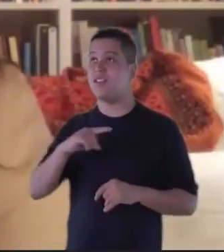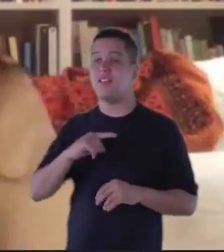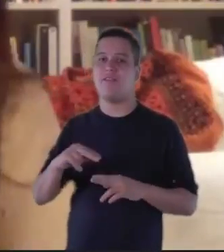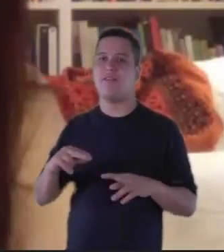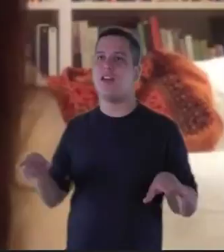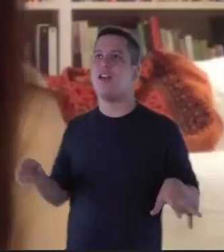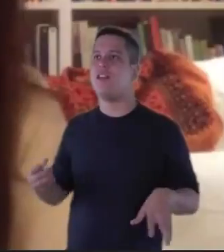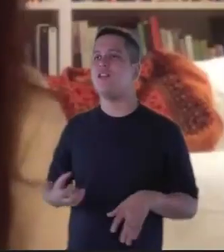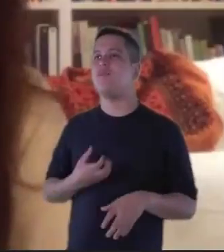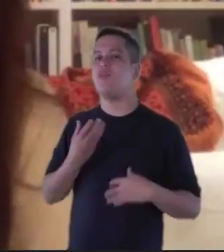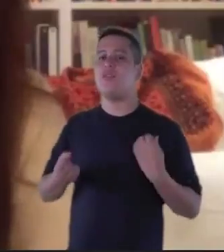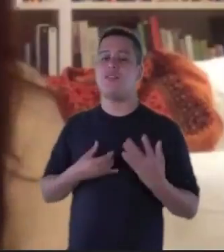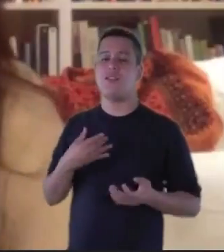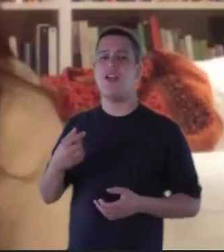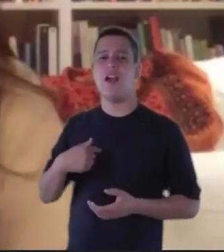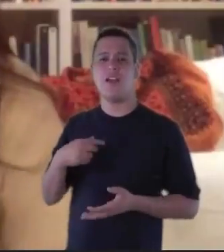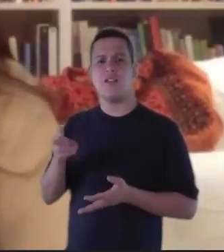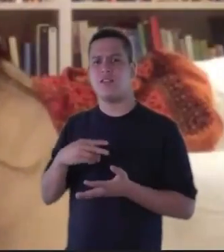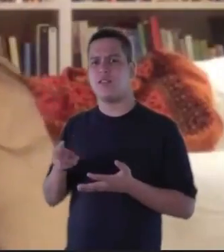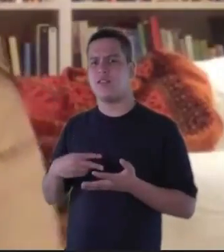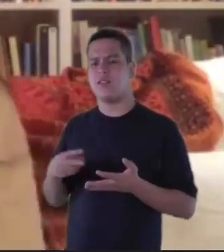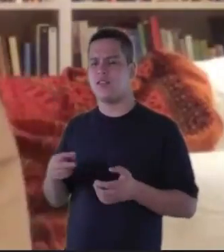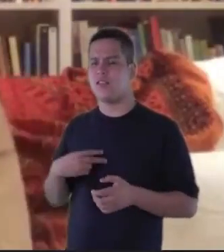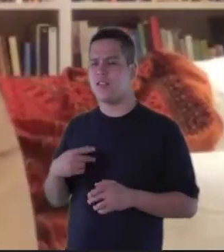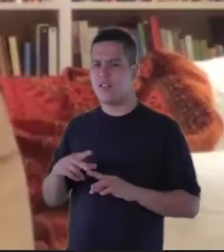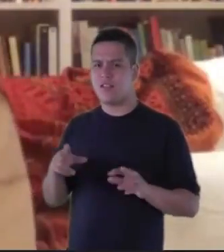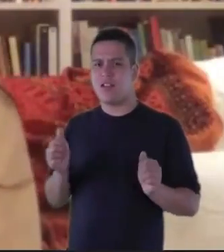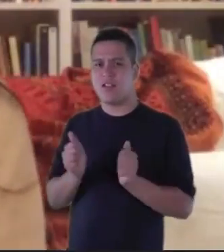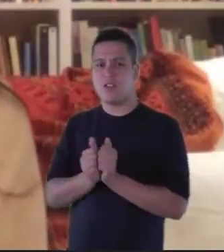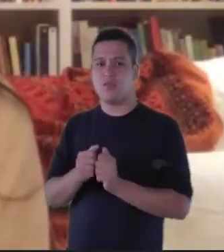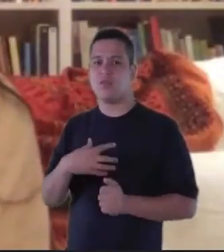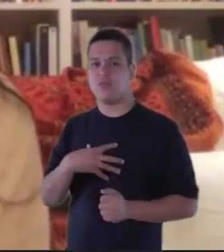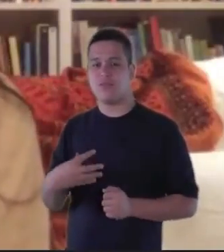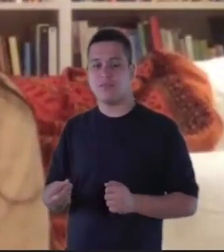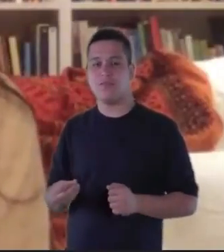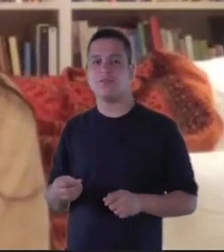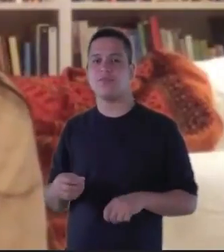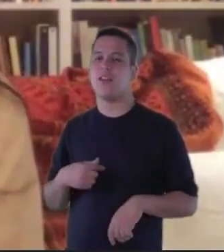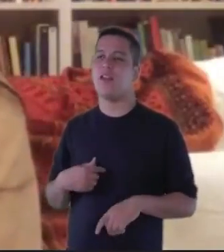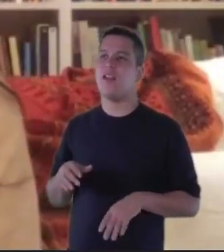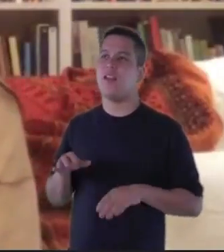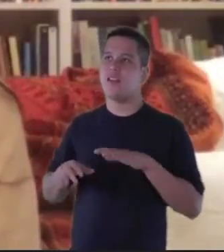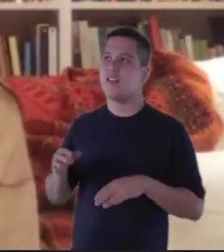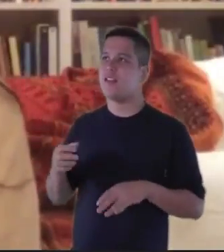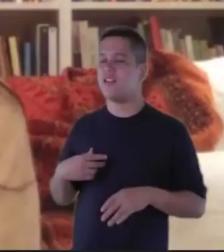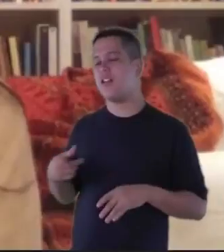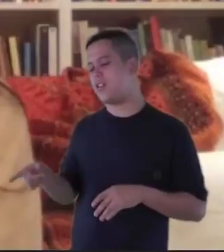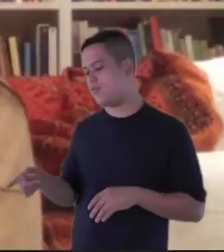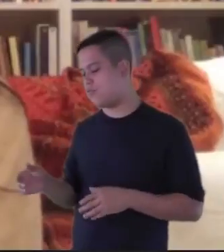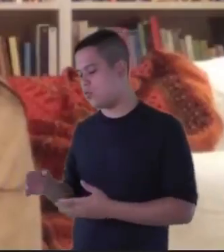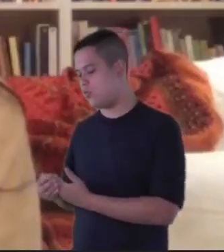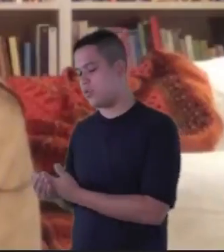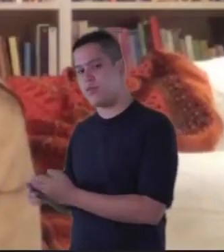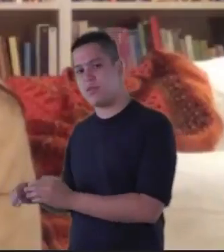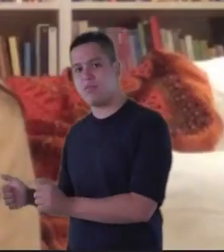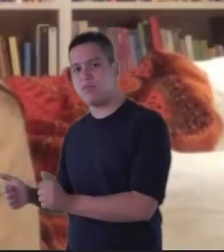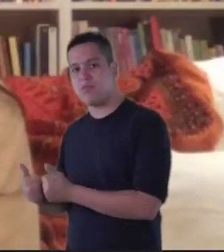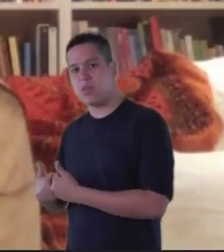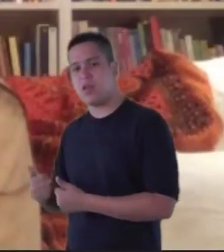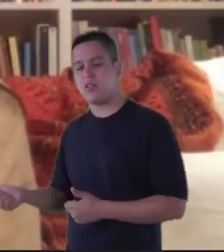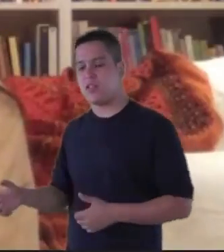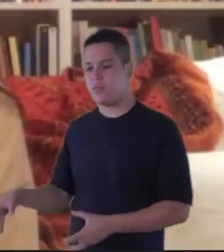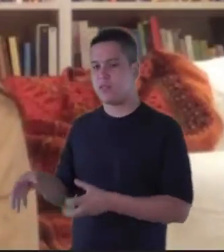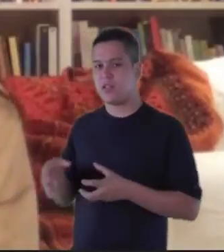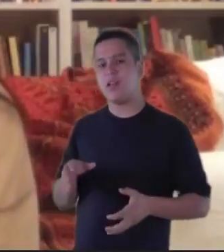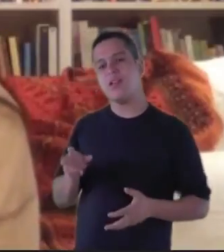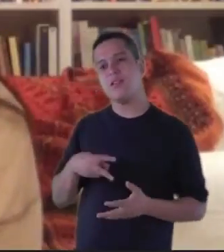Acabei lendo também com os meus filhos, que estava, né, com o livro perto, assim, a gente leu algumas juntos. Então foi bem legal